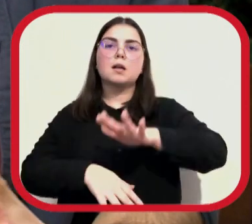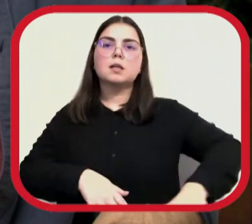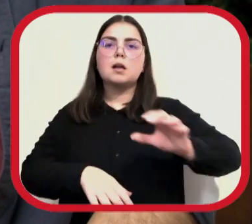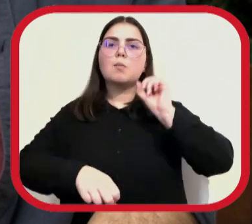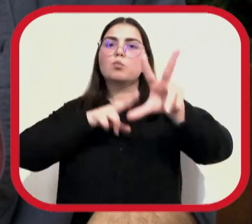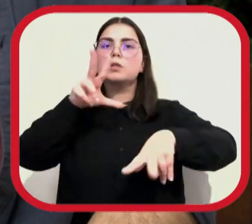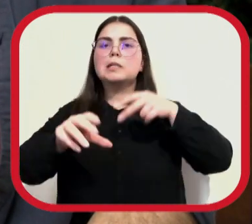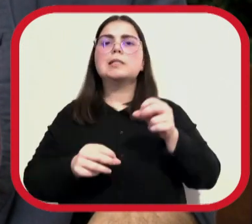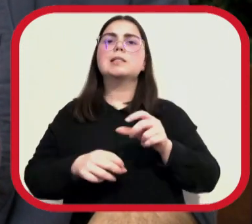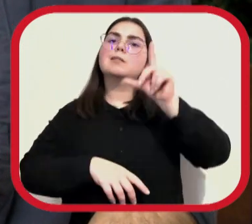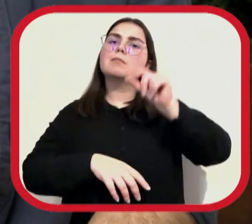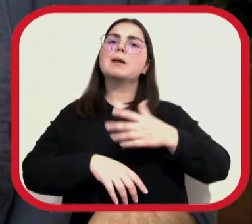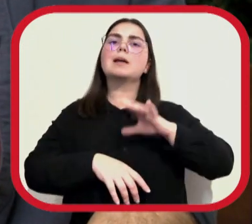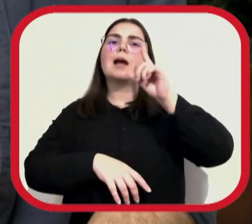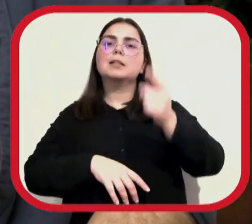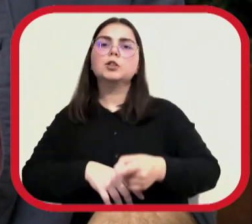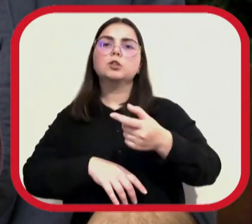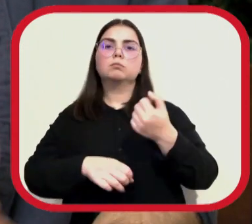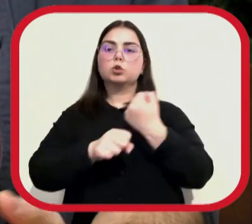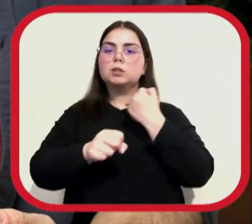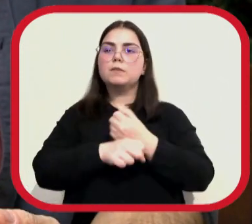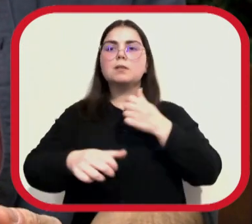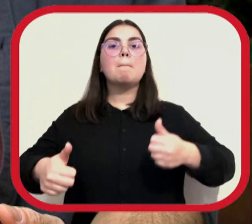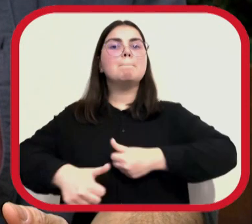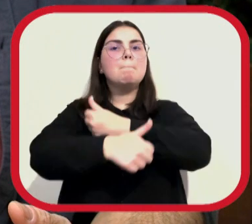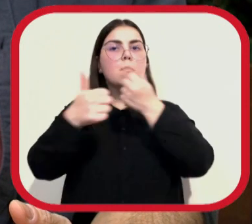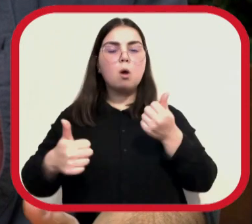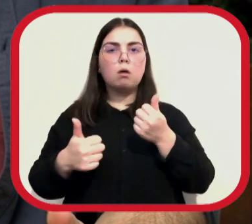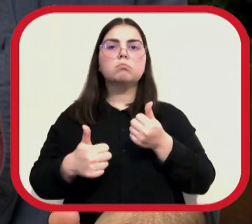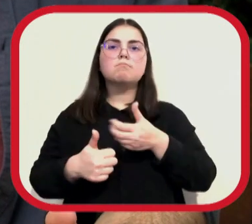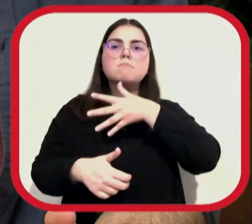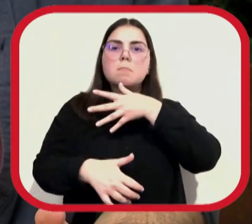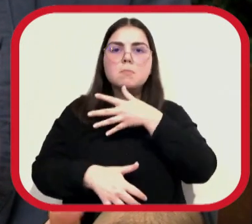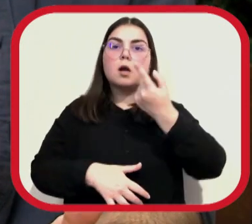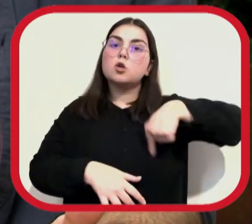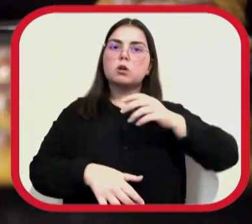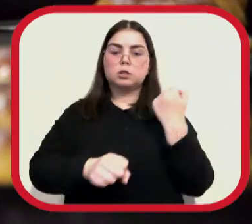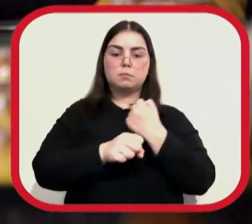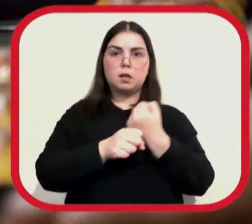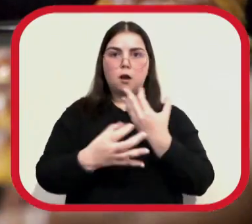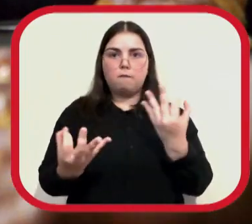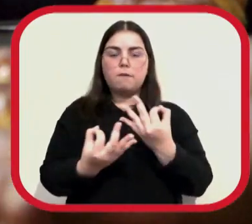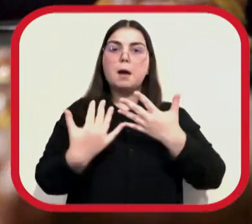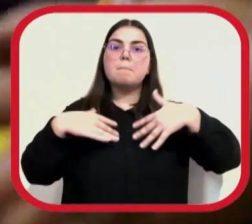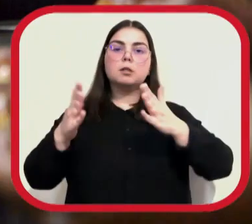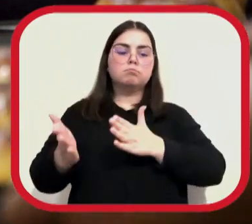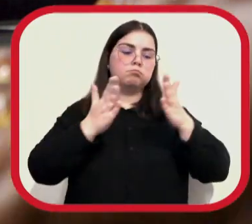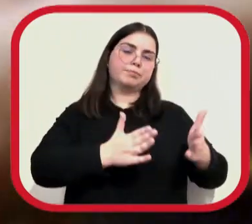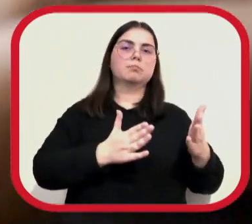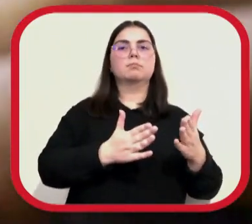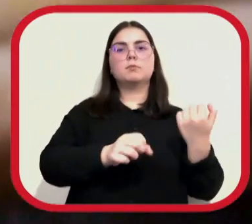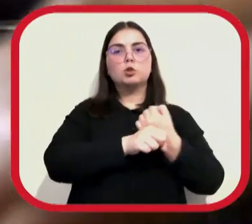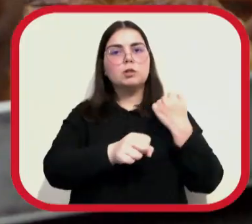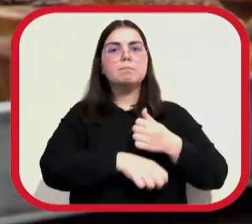espaço, na modernização. Queremos ter um serviço cada vez melhor para quem nos visita e trabalhamos muito nisso, mas a outra parte do trabalho, que é a